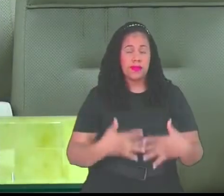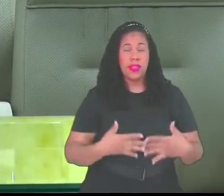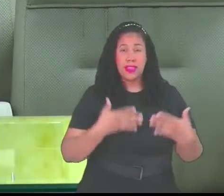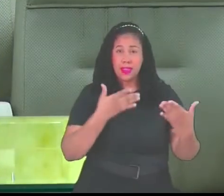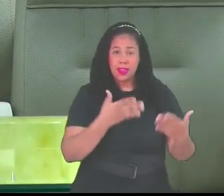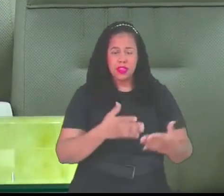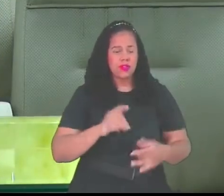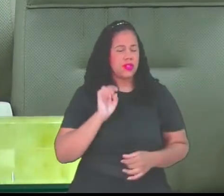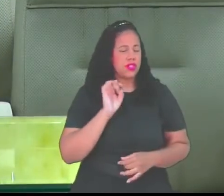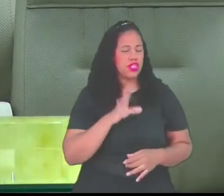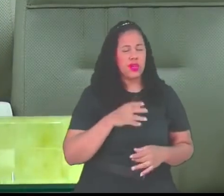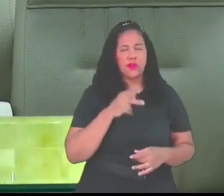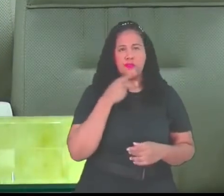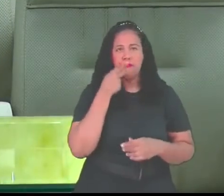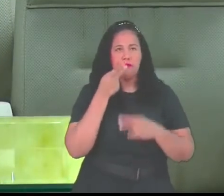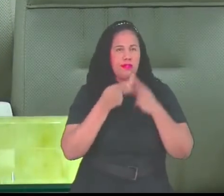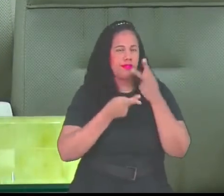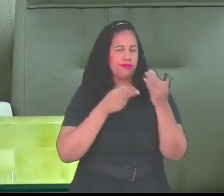de expressão.